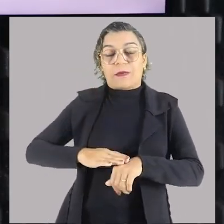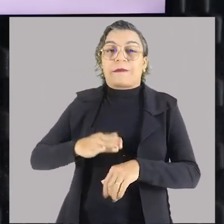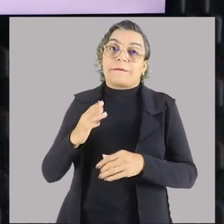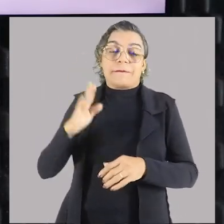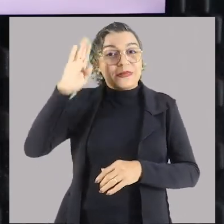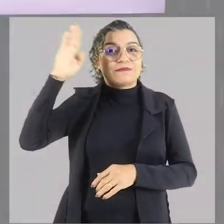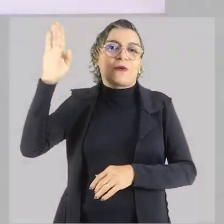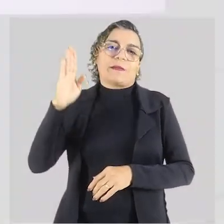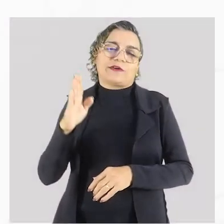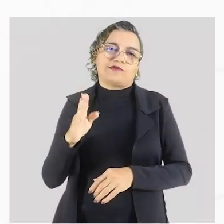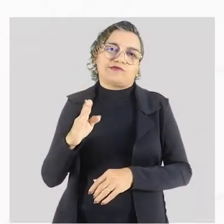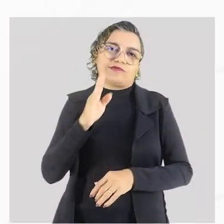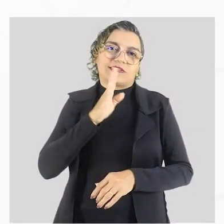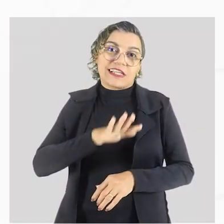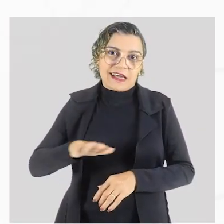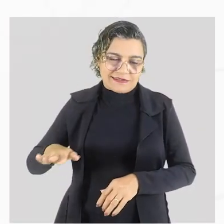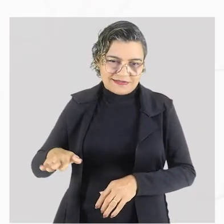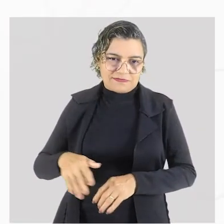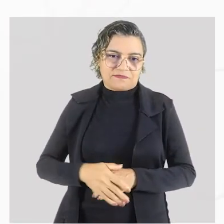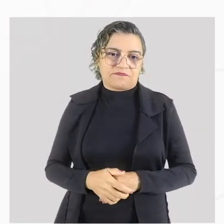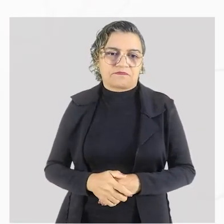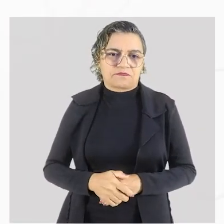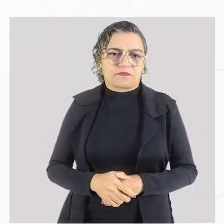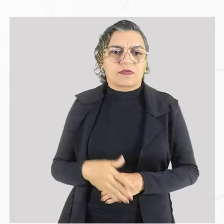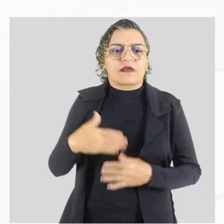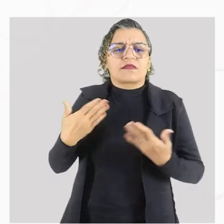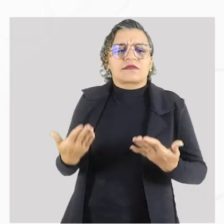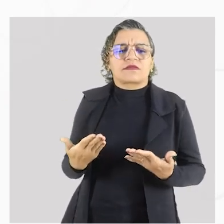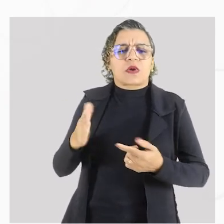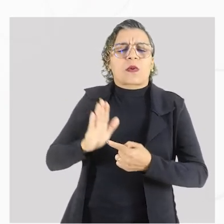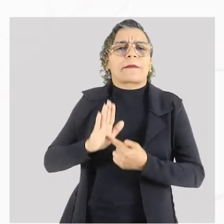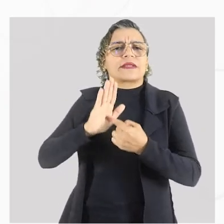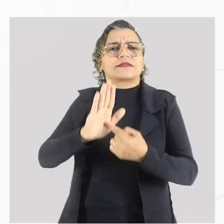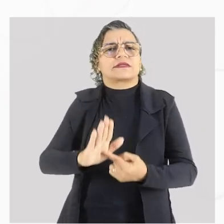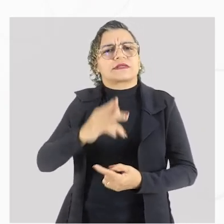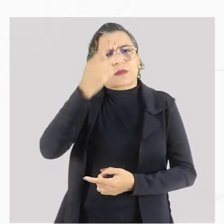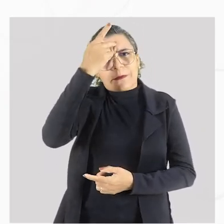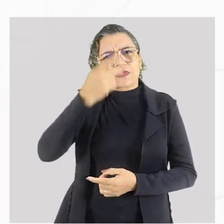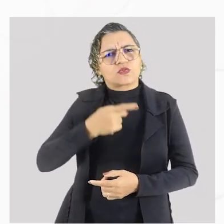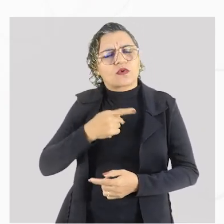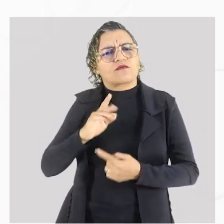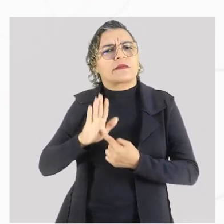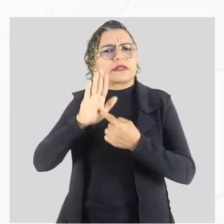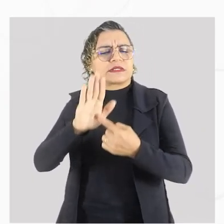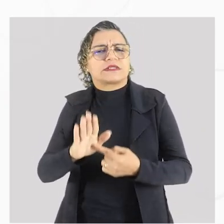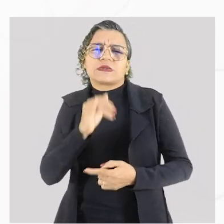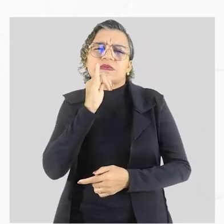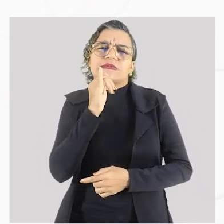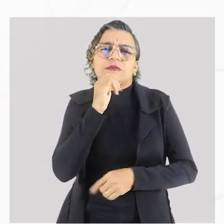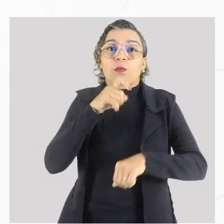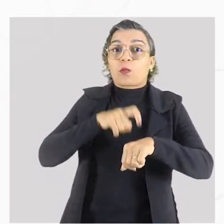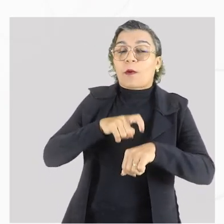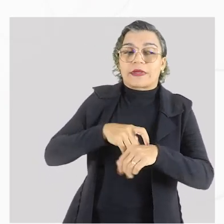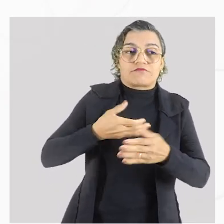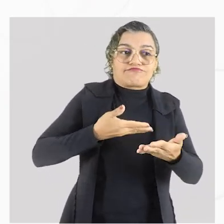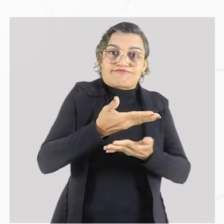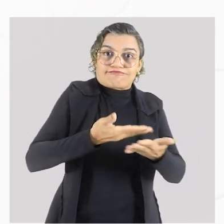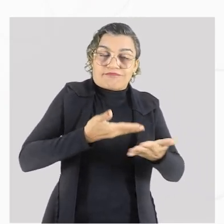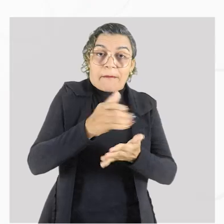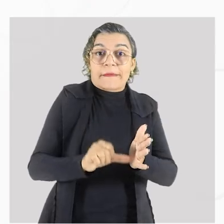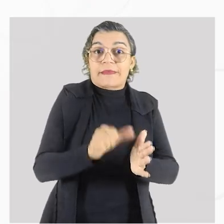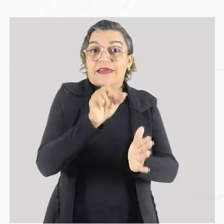tá? E as introductions? O que são essas apresentações pessoais? É quando você vai normalmente fazer uma interação pela